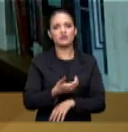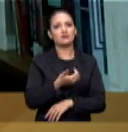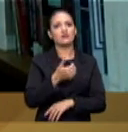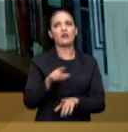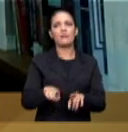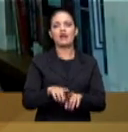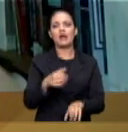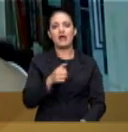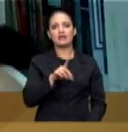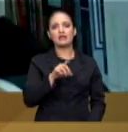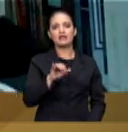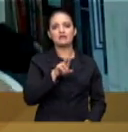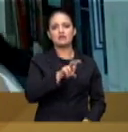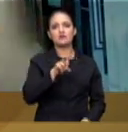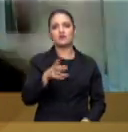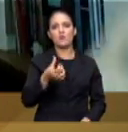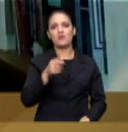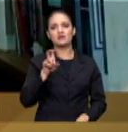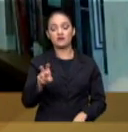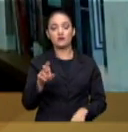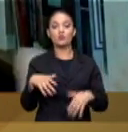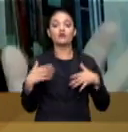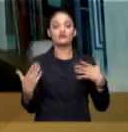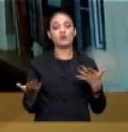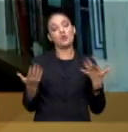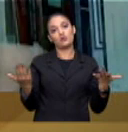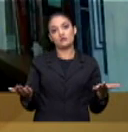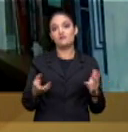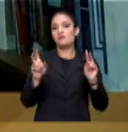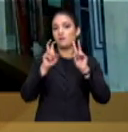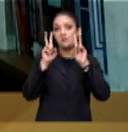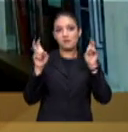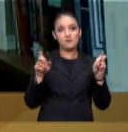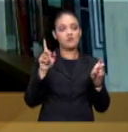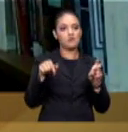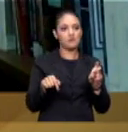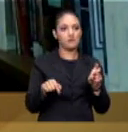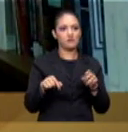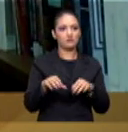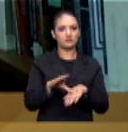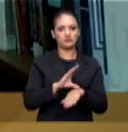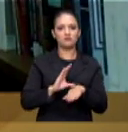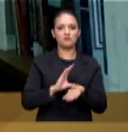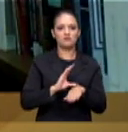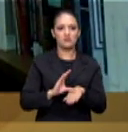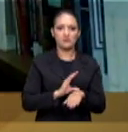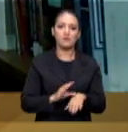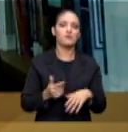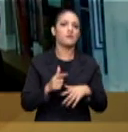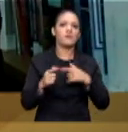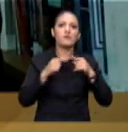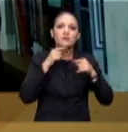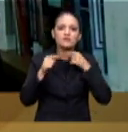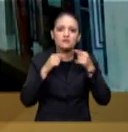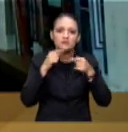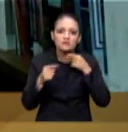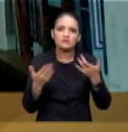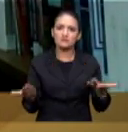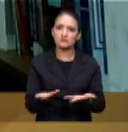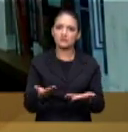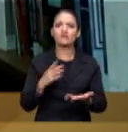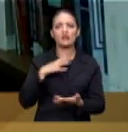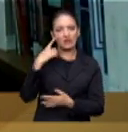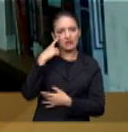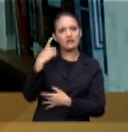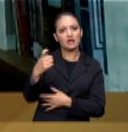5565, hoje a matéria é nitidamente constitucional. Me parece que não há dúvida de que a matéria é constitucional, não há dúvida de que há interesse de estados e